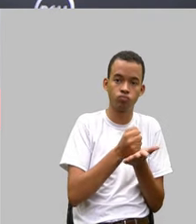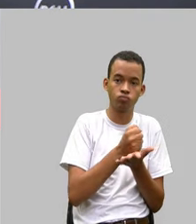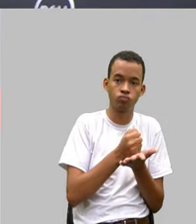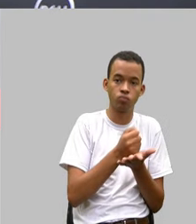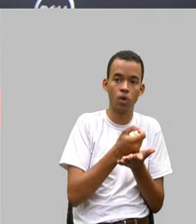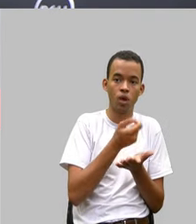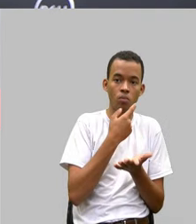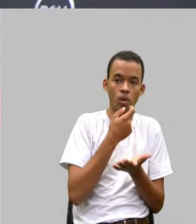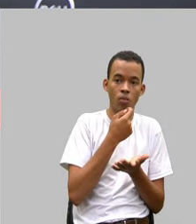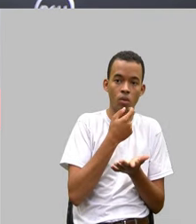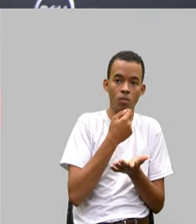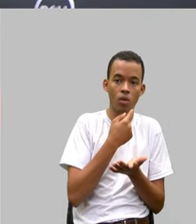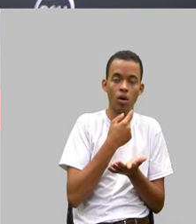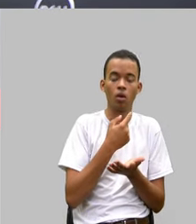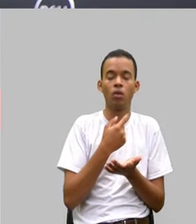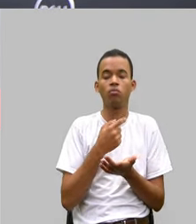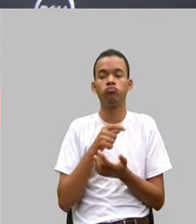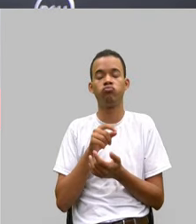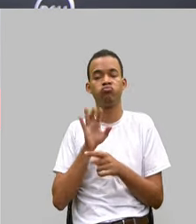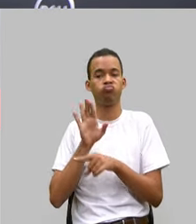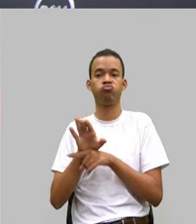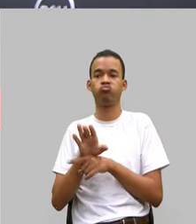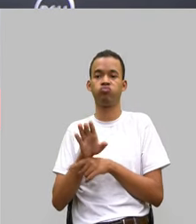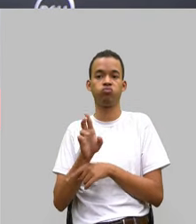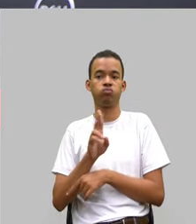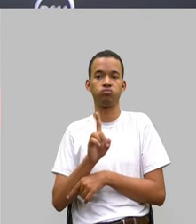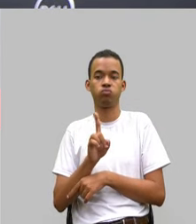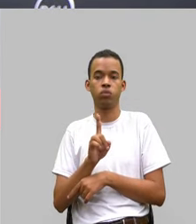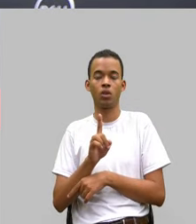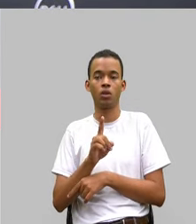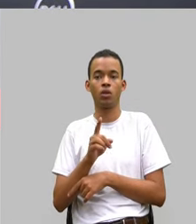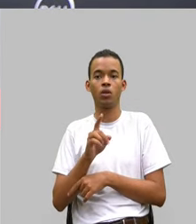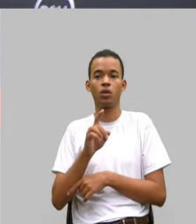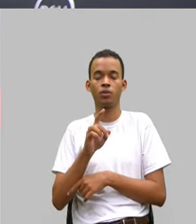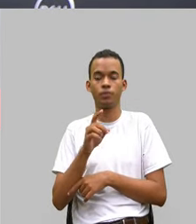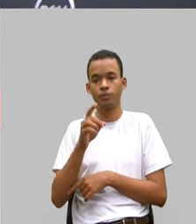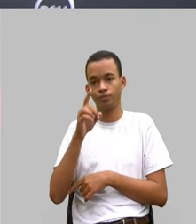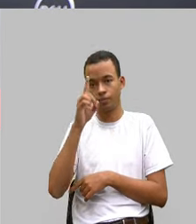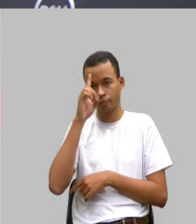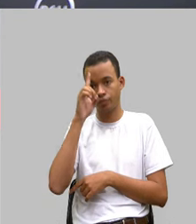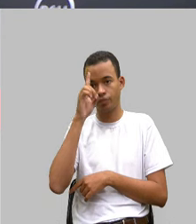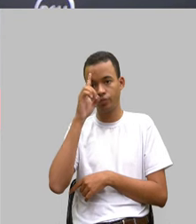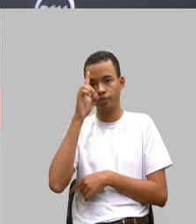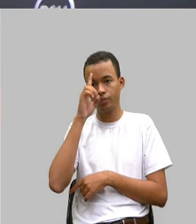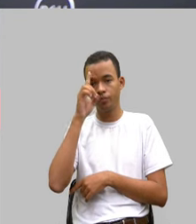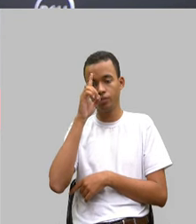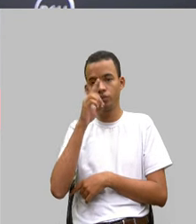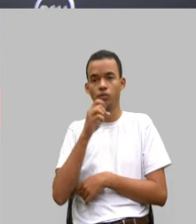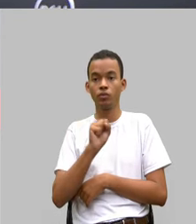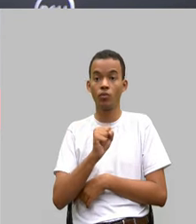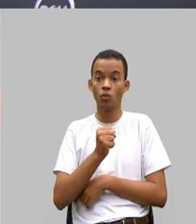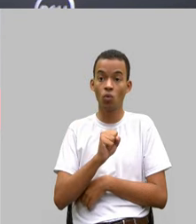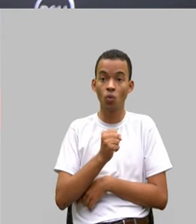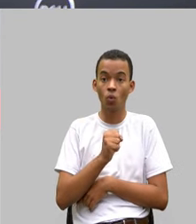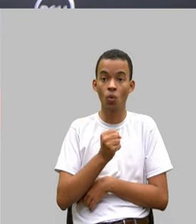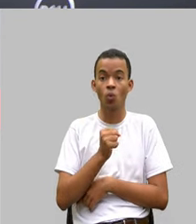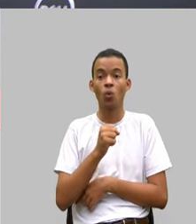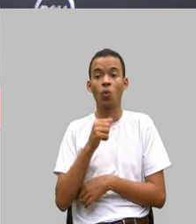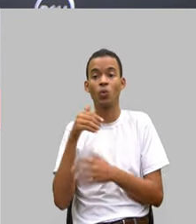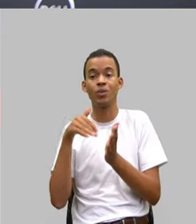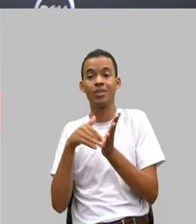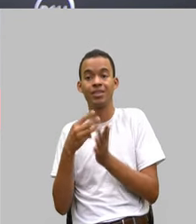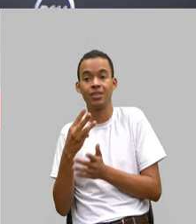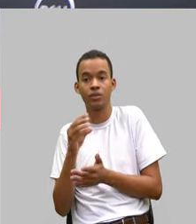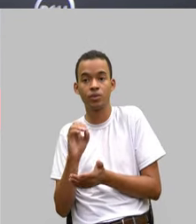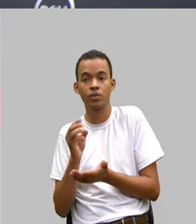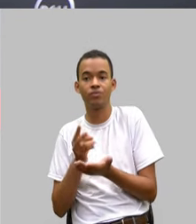tinha em torno de oito a 30 convulsões por dia mesmo fazendo o uso de quatro tipos de anticonvulsivantes né um paciente ente de 1 ano